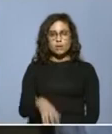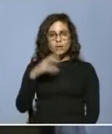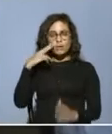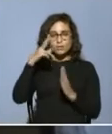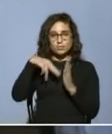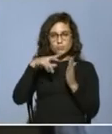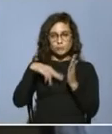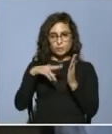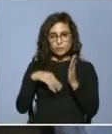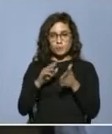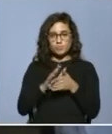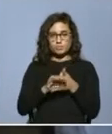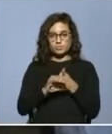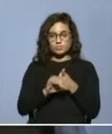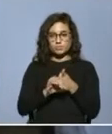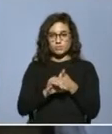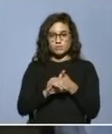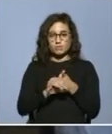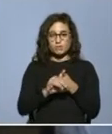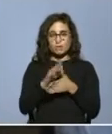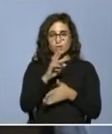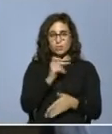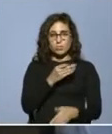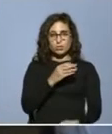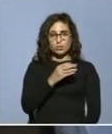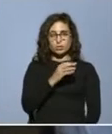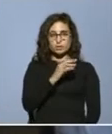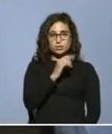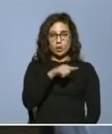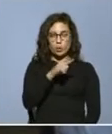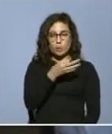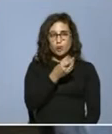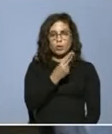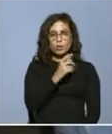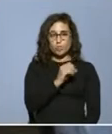Leitura da Epístola do Apóstolo São Paulo a Tito.